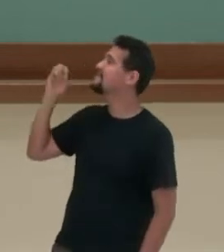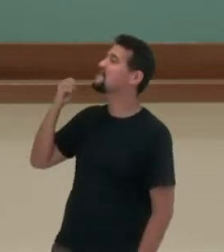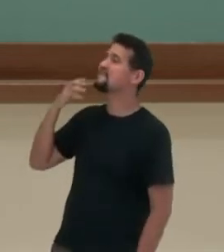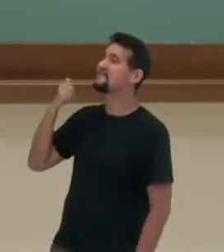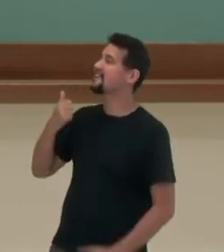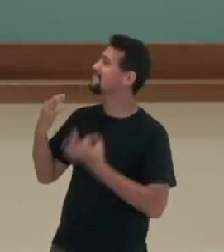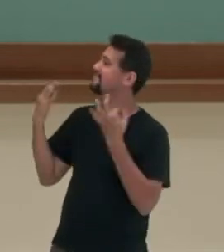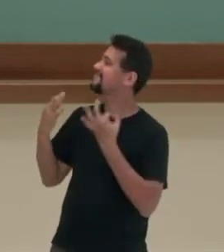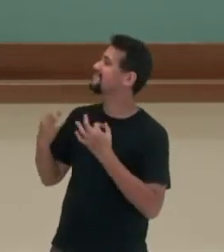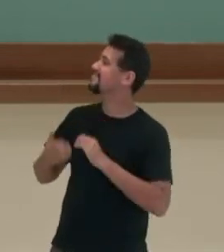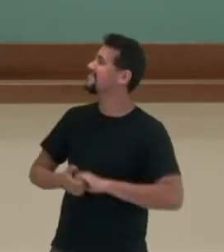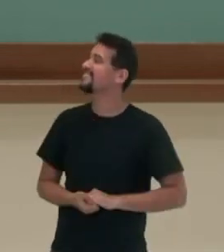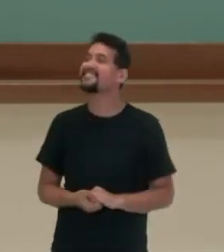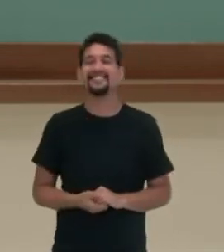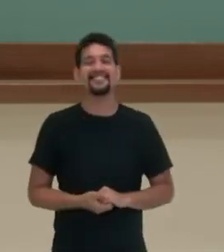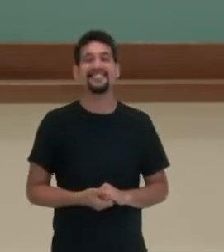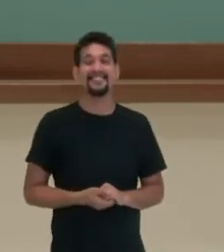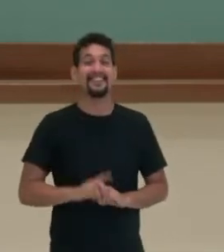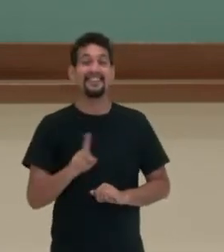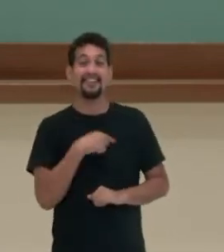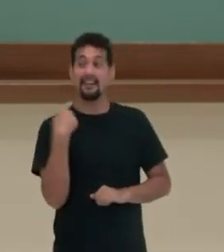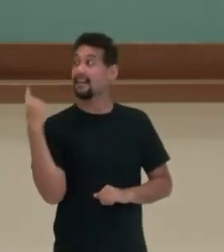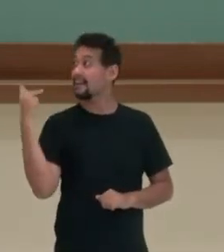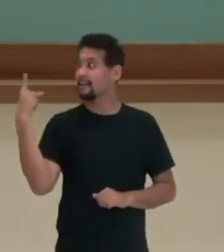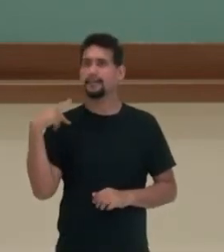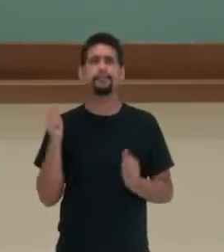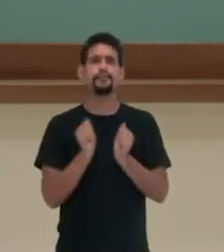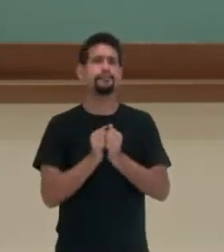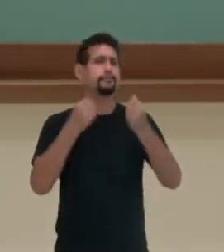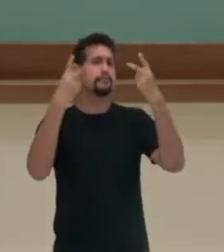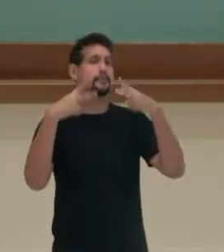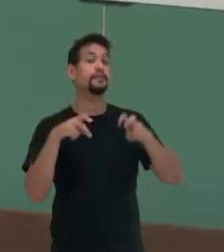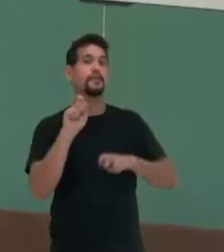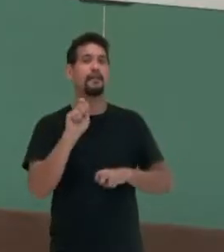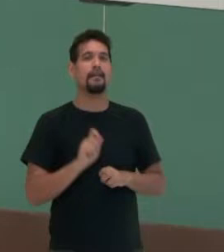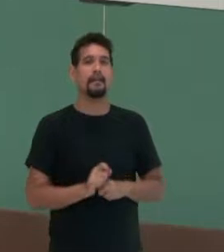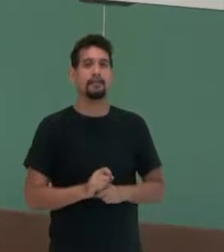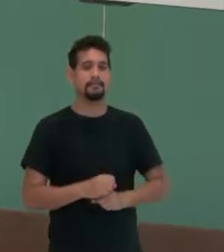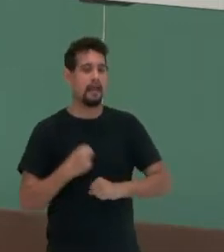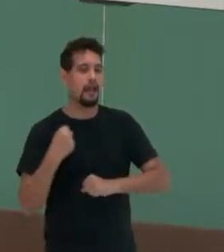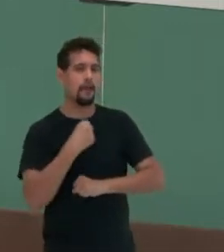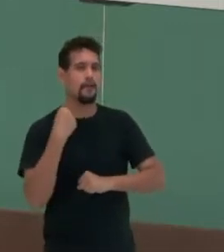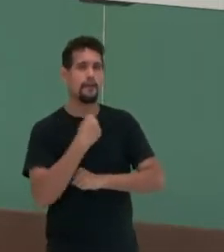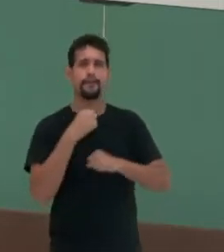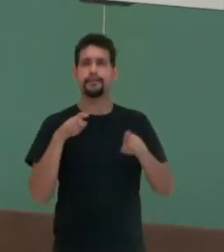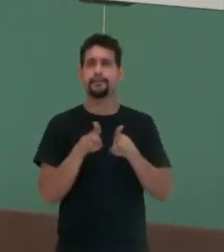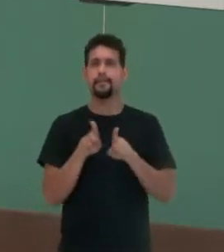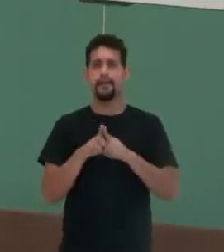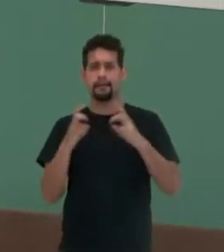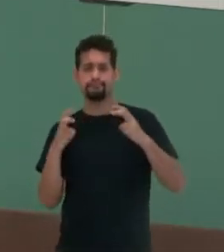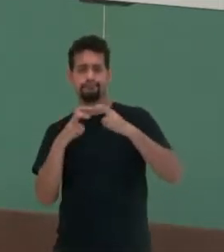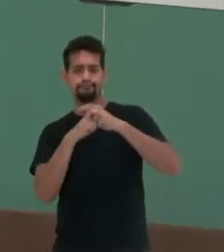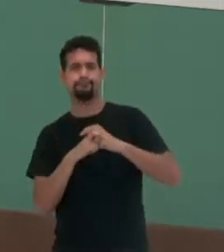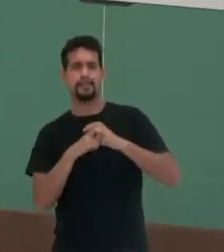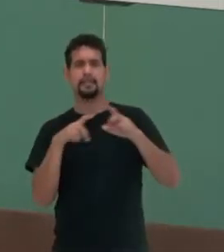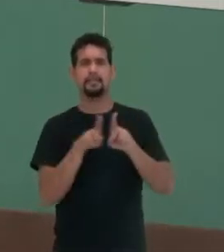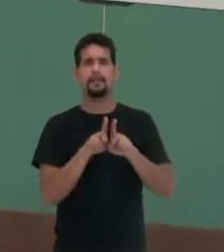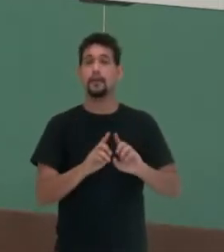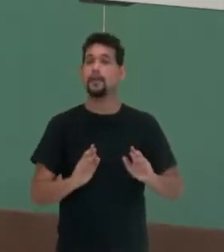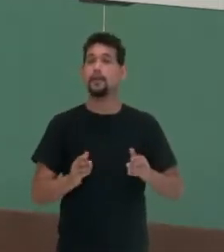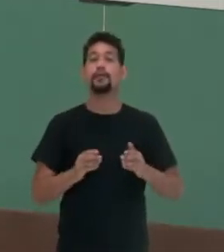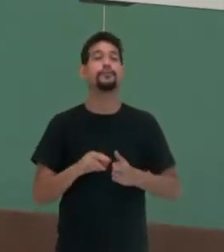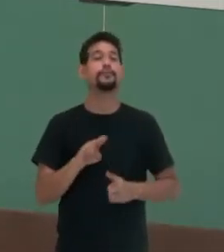tudo bem? E a gente está aqui para falar sobre as lutas de aproximação e hoje em especial